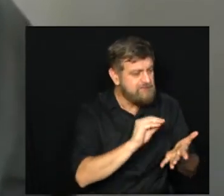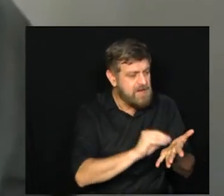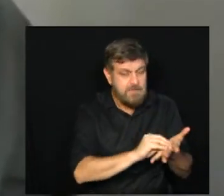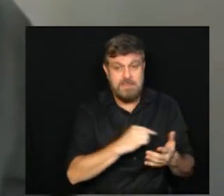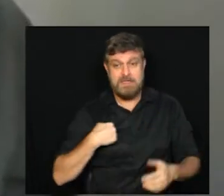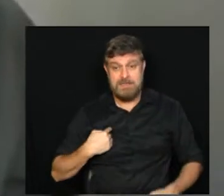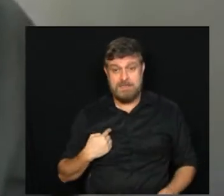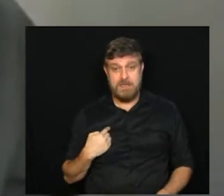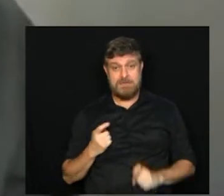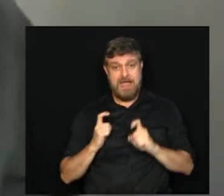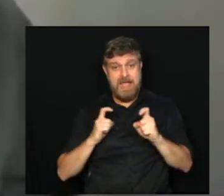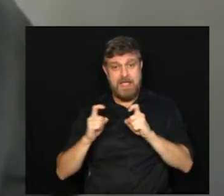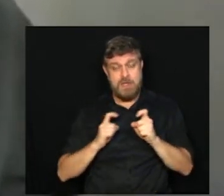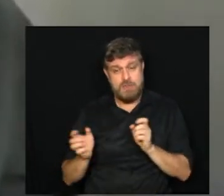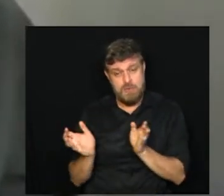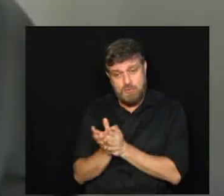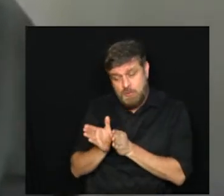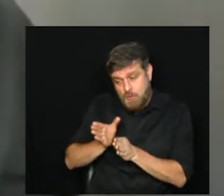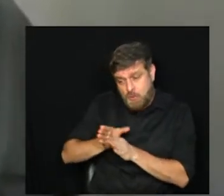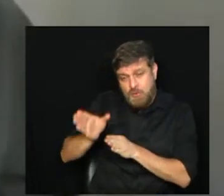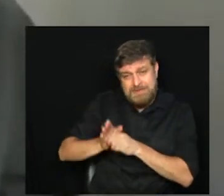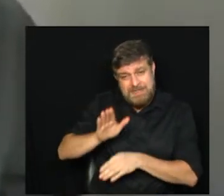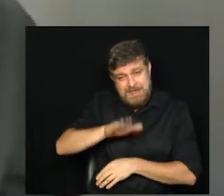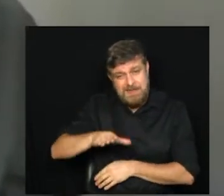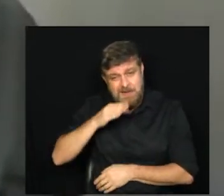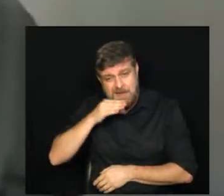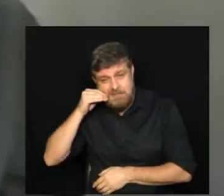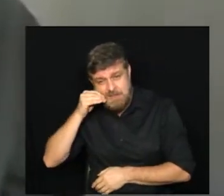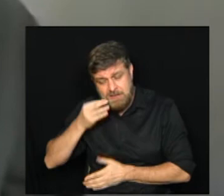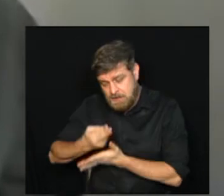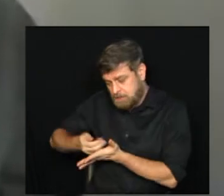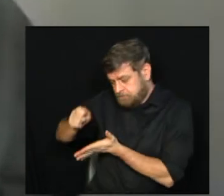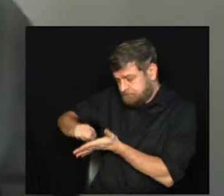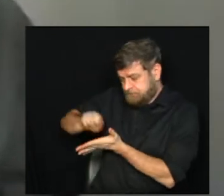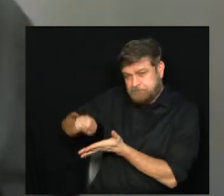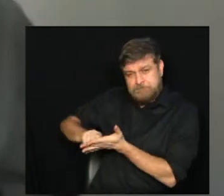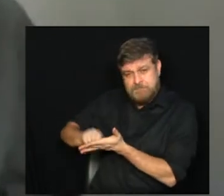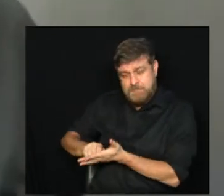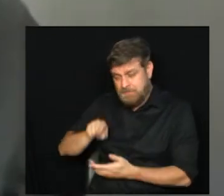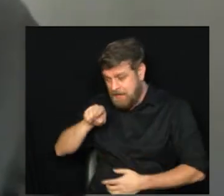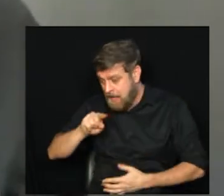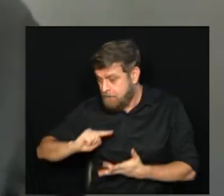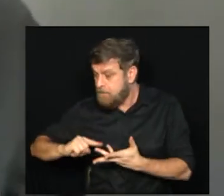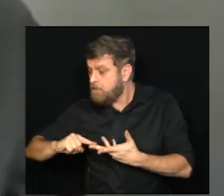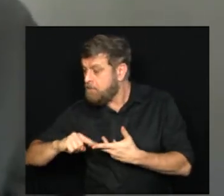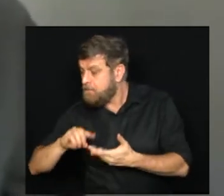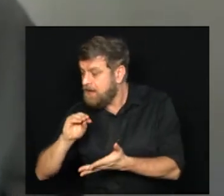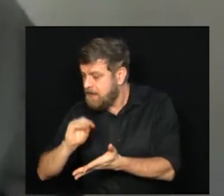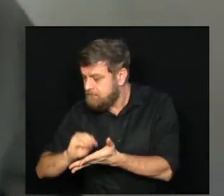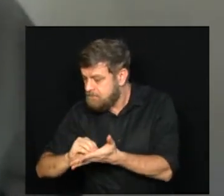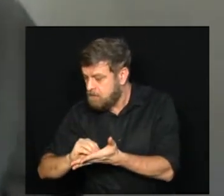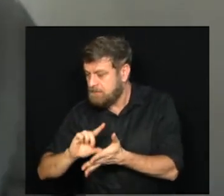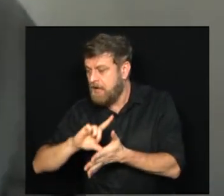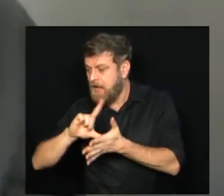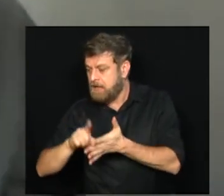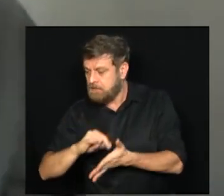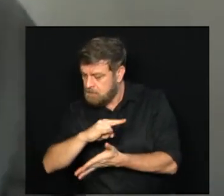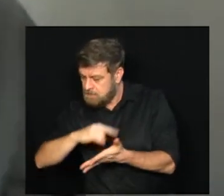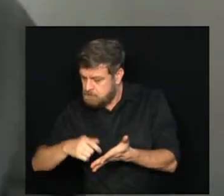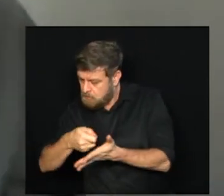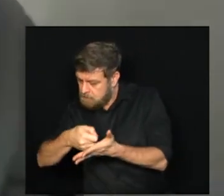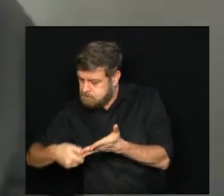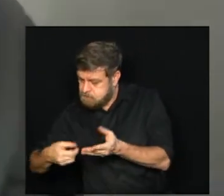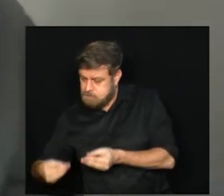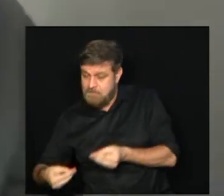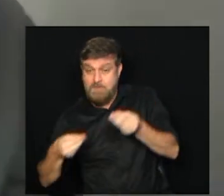conselhos tutelares, né, e elaboramos um relatório do que falta para cada região, né, para encaminhar ao prefeito, aos secretários,